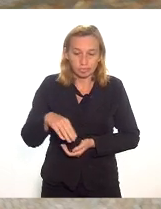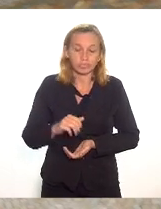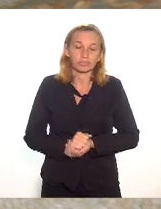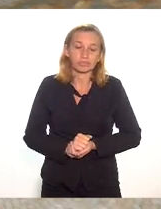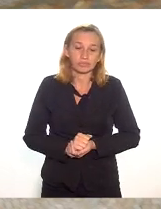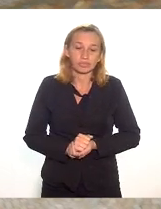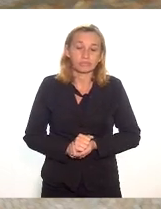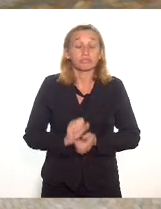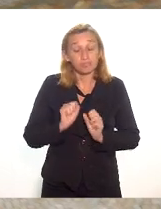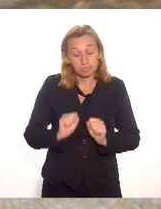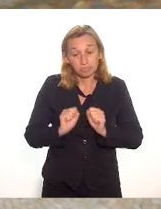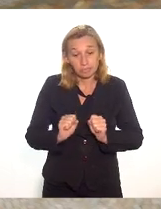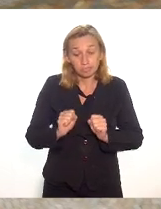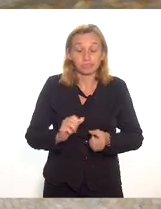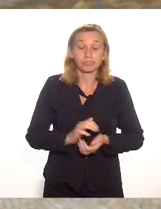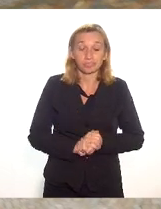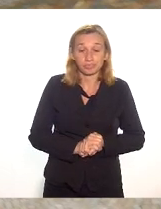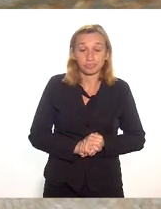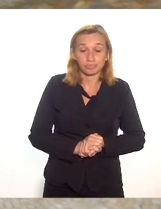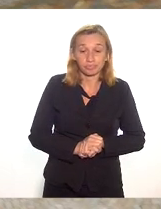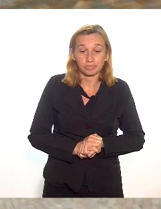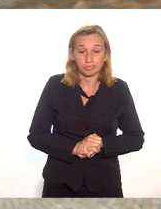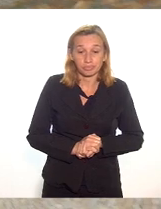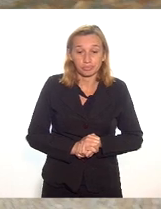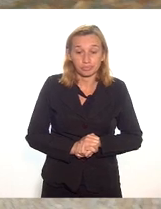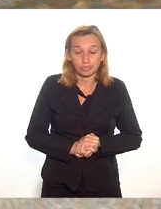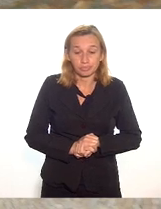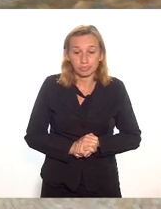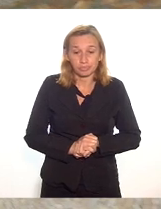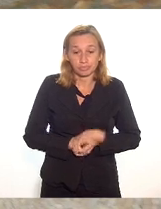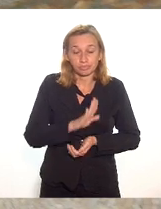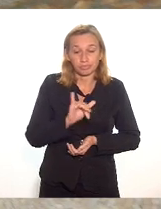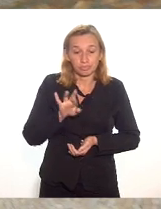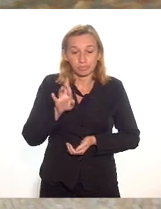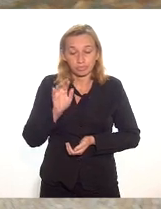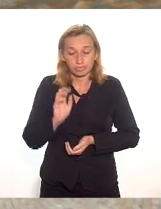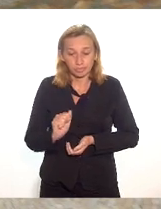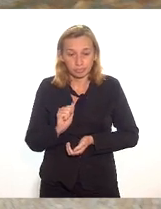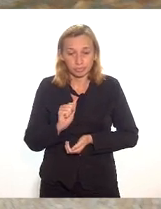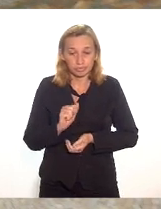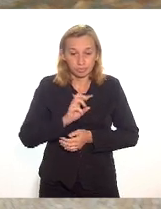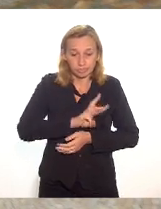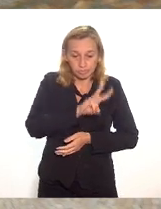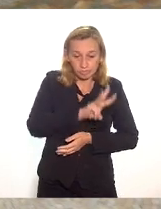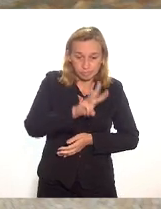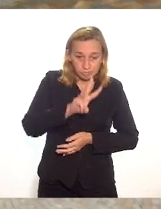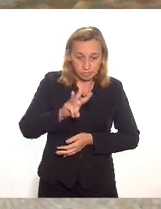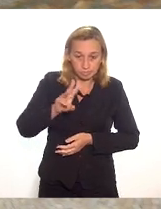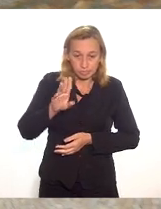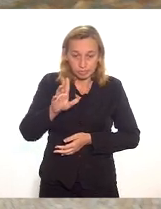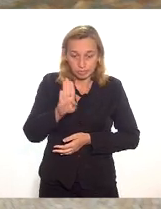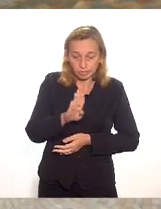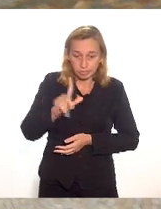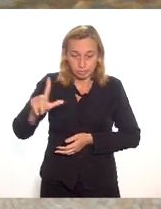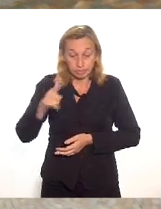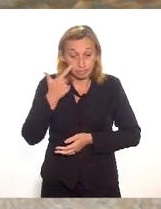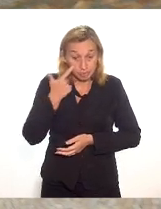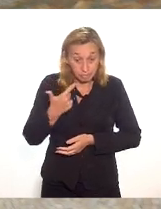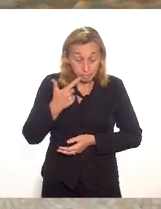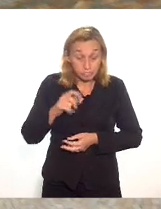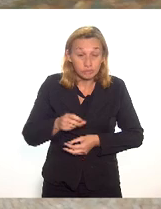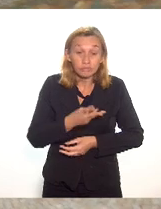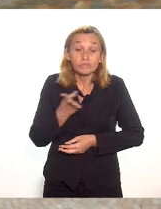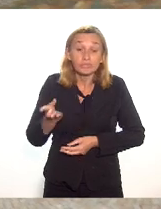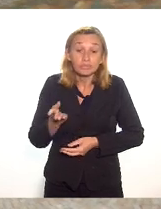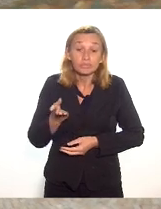Estrada possam entrar e na biografia publicada no site da ABL para ver o